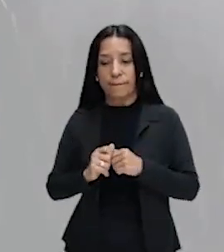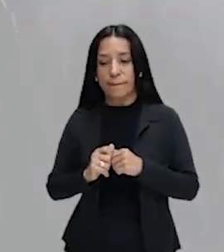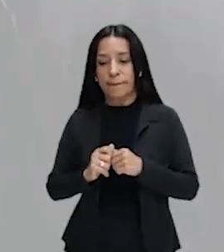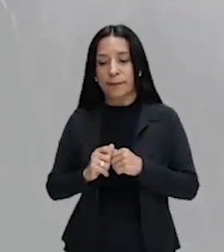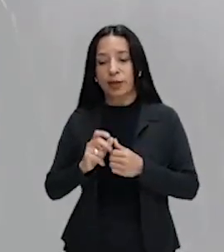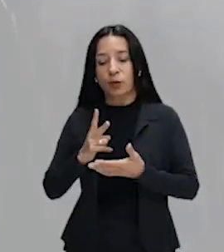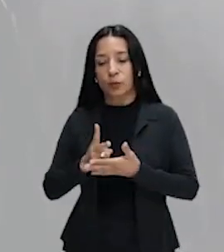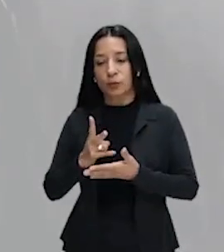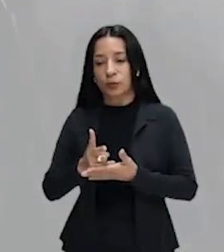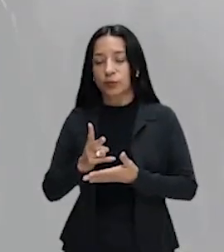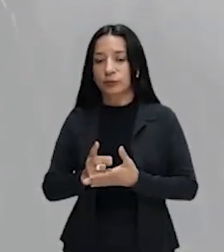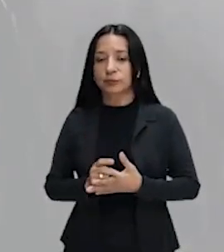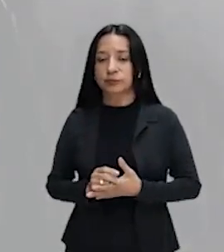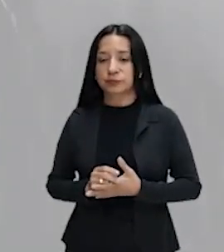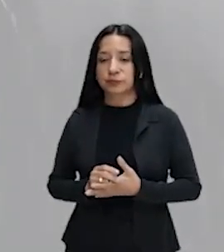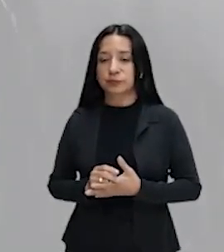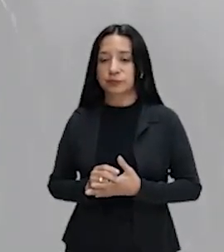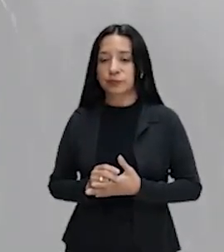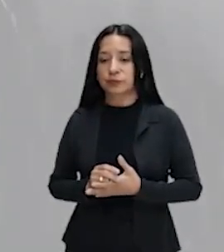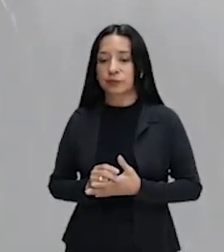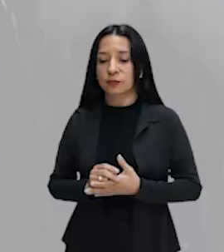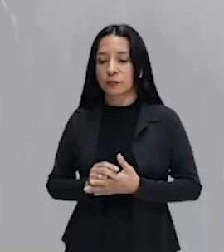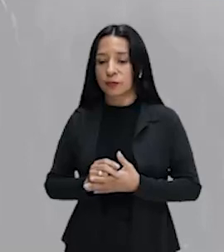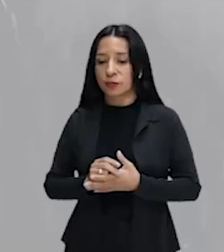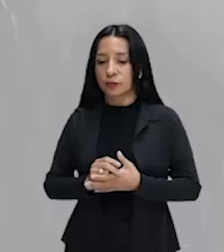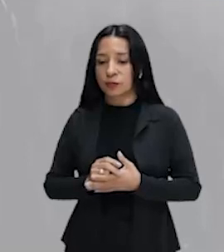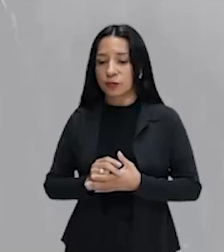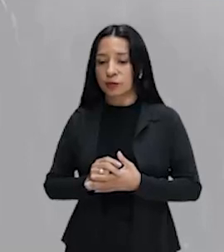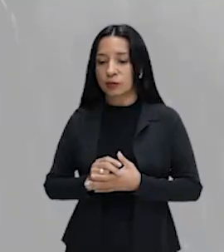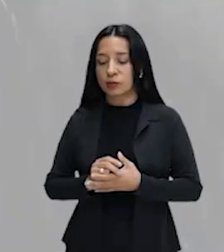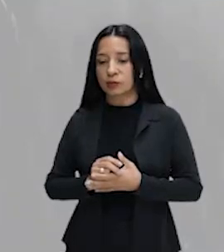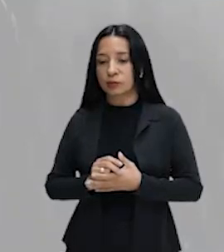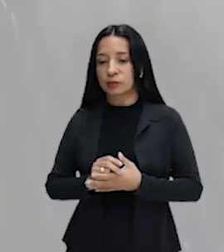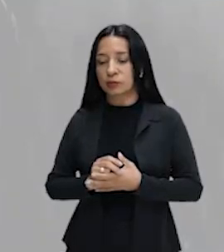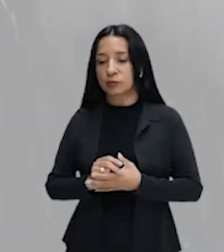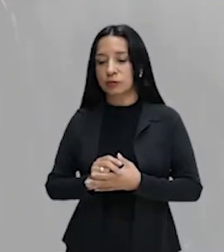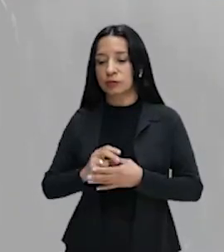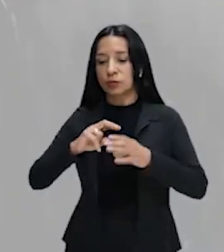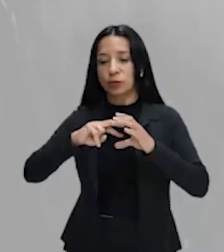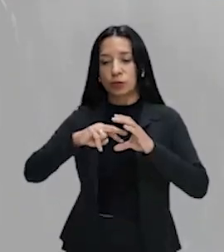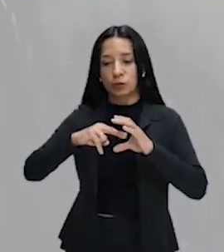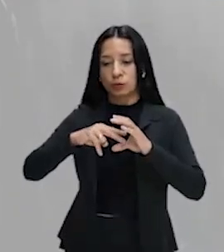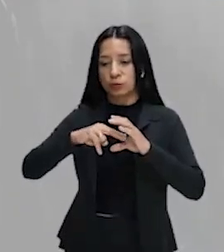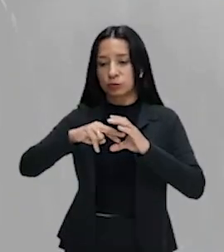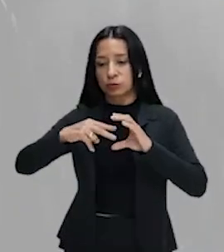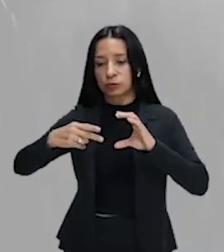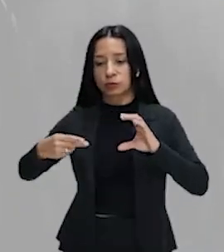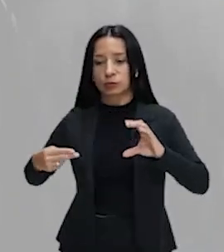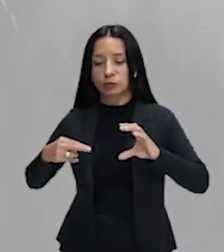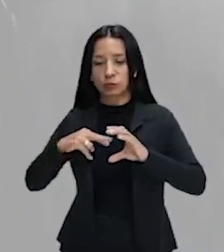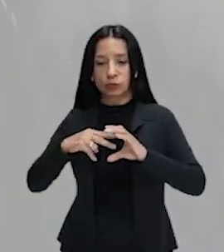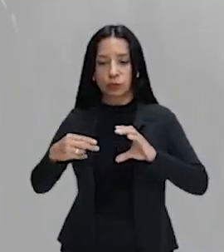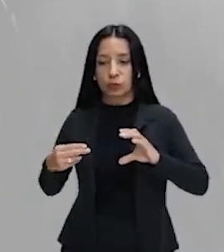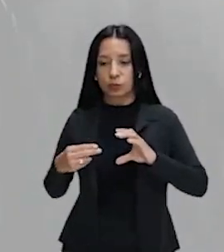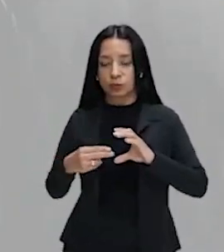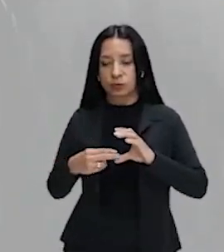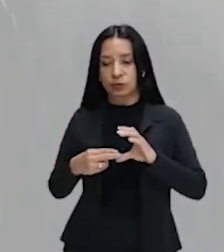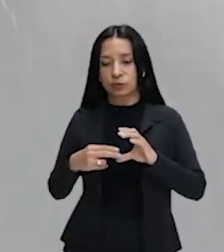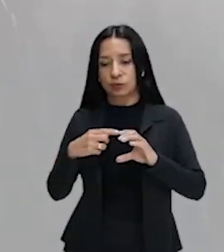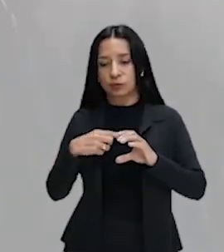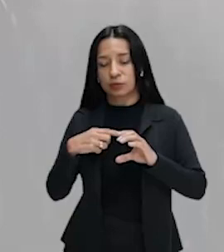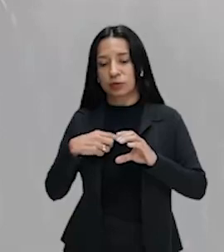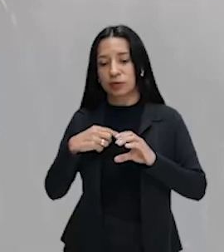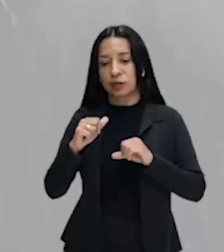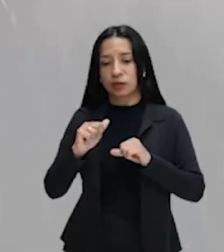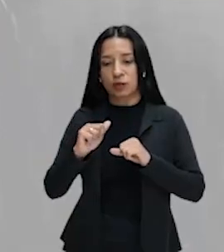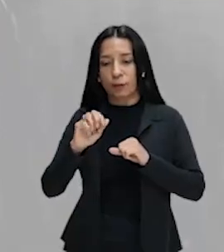vamos continuar. Já no cromossomo 5, ele está falando que tem o alelo Ezão e o alelo Ezinho. O que a questão